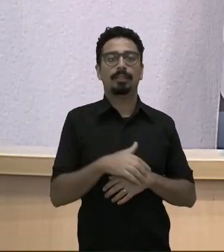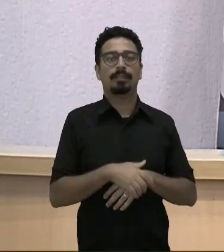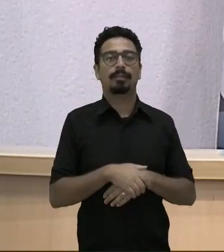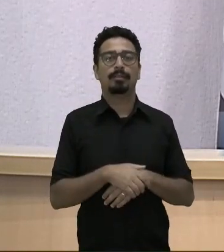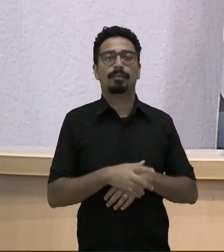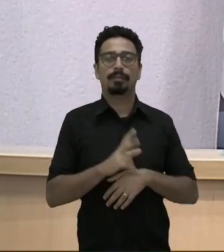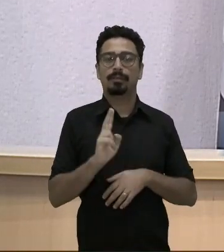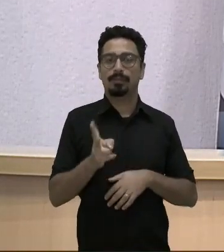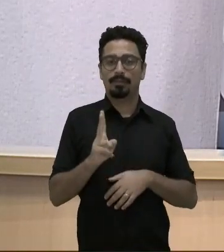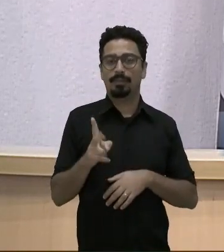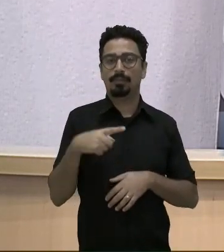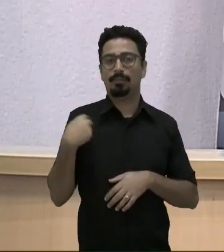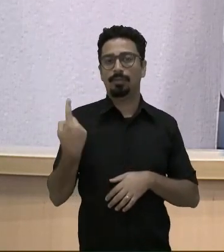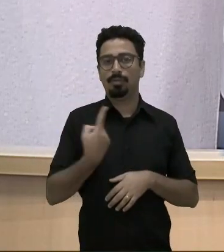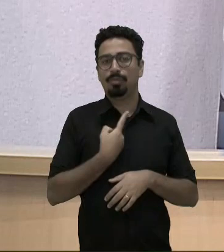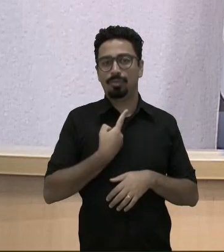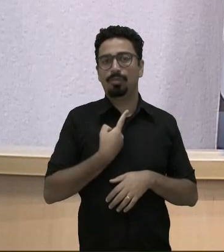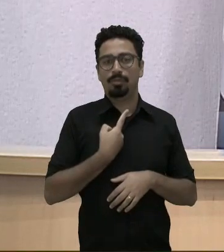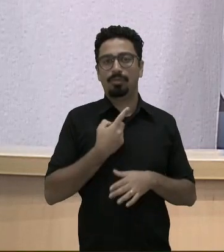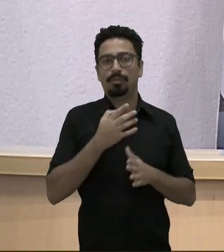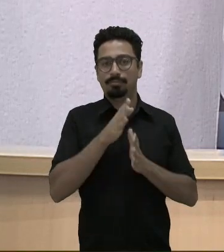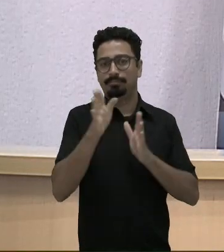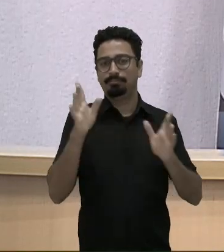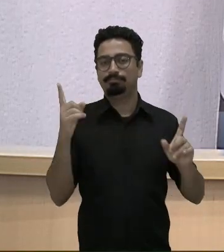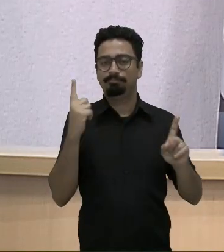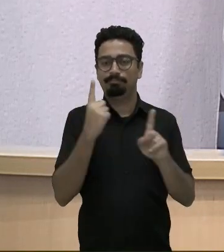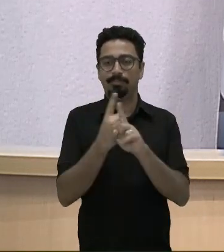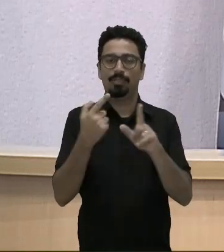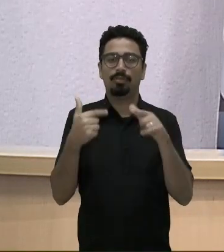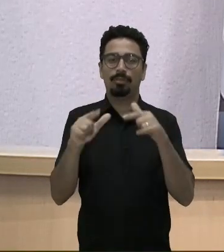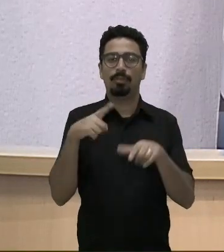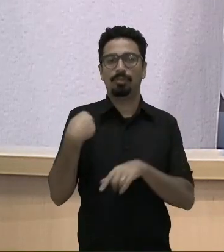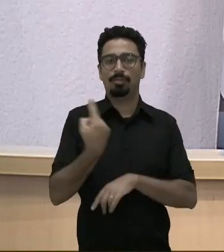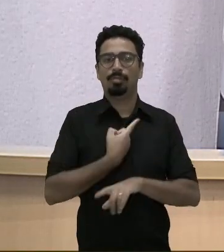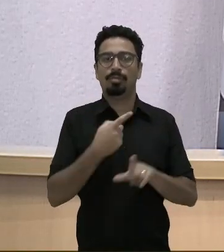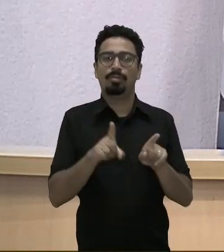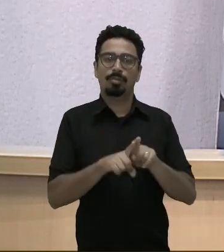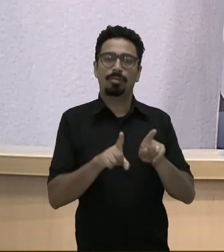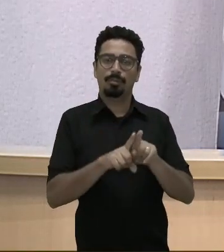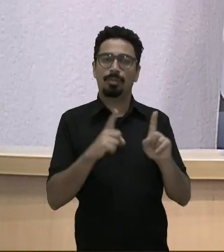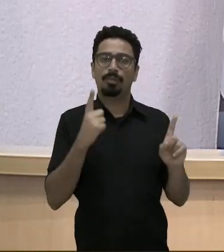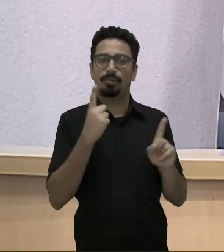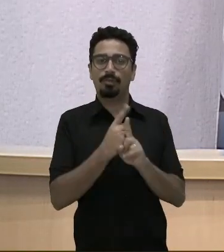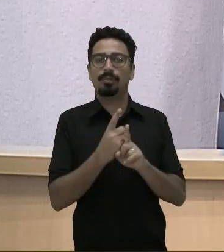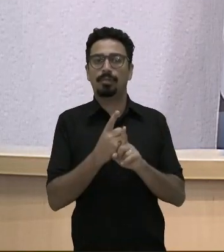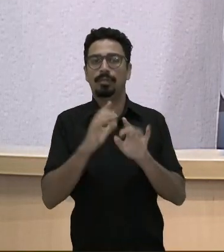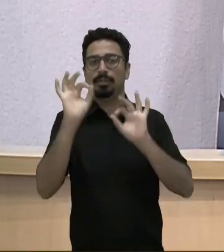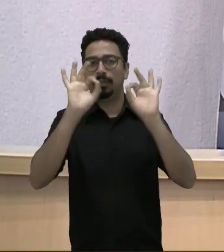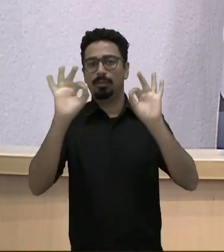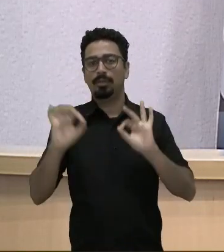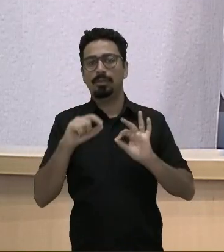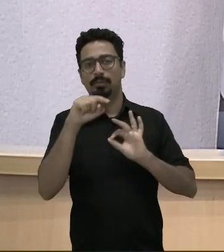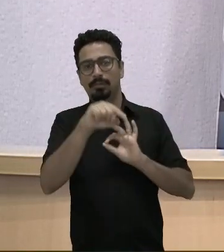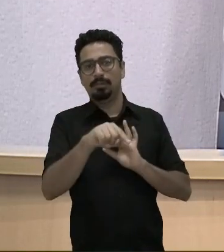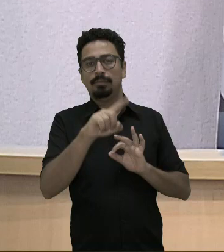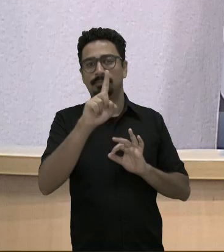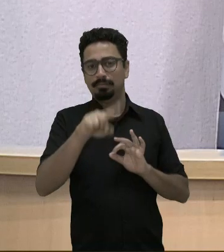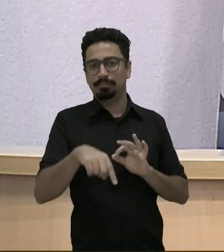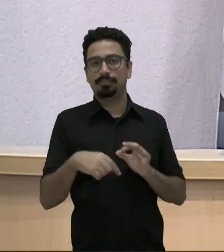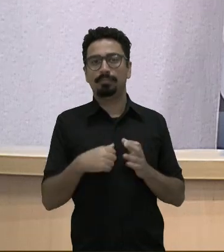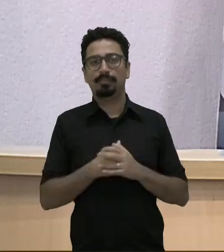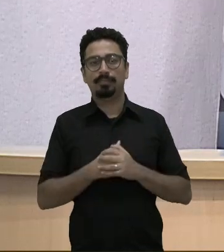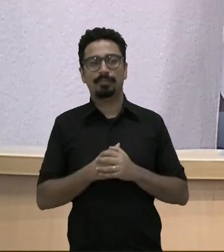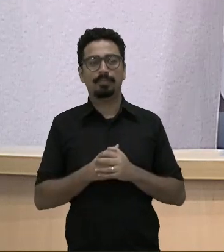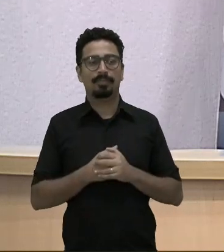Sempre nós estamos encontrando com ela, entendeu? Os trabalhos que a gente faz, a gente encontra com ela. Olha, a decoração dela, entendeu?